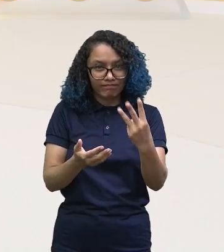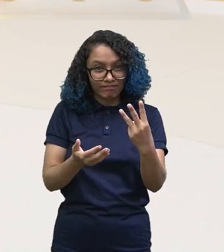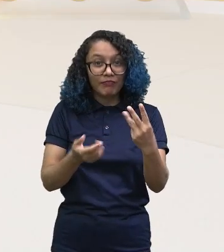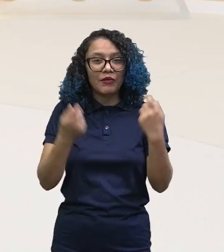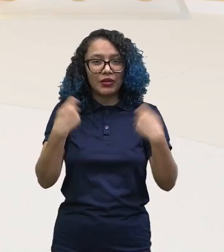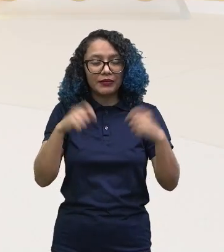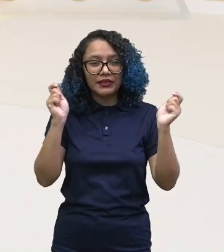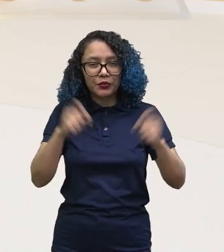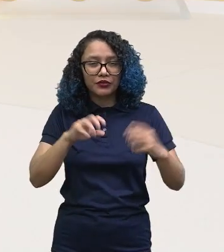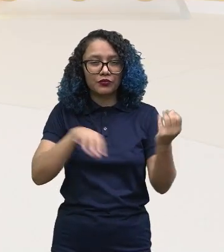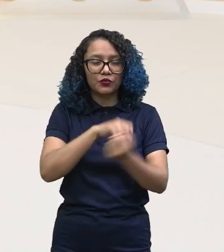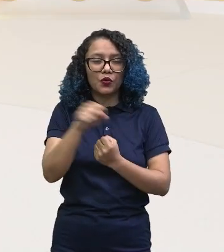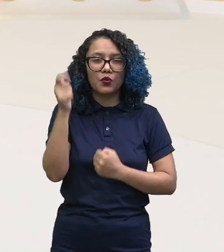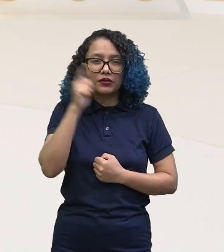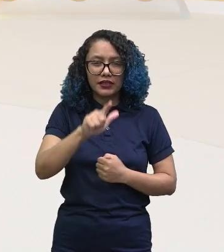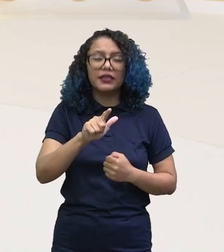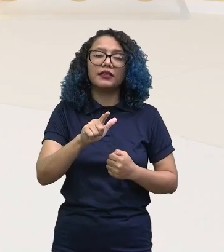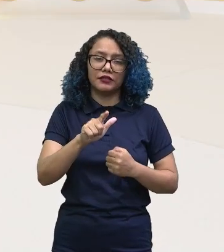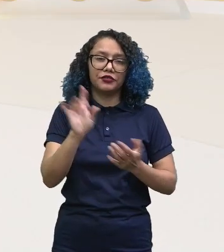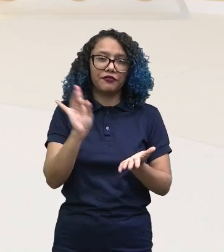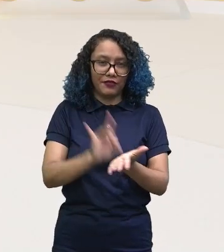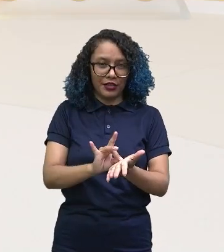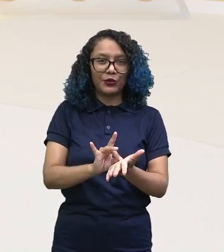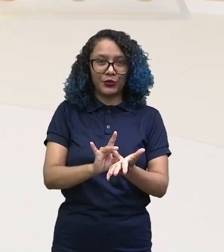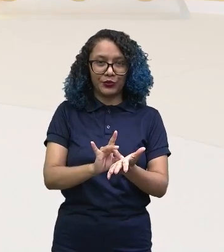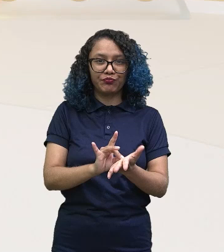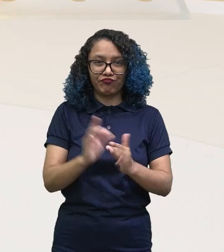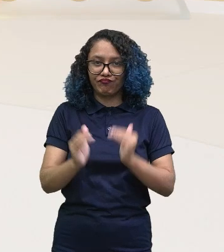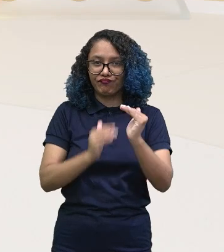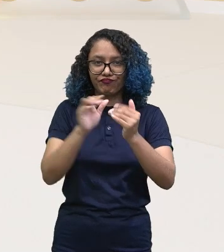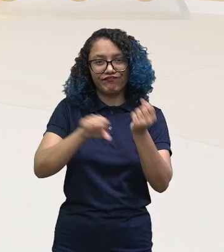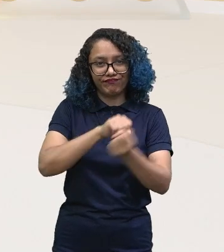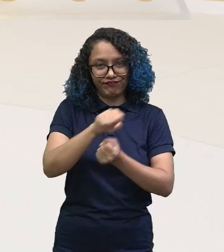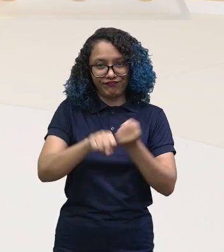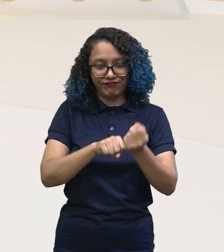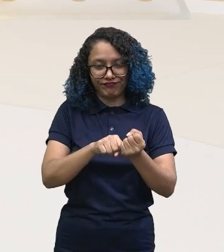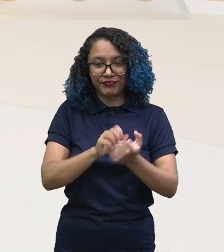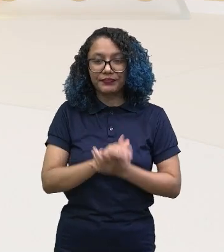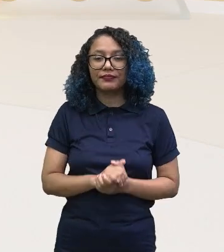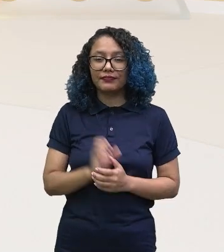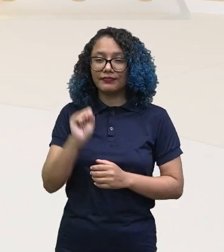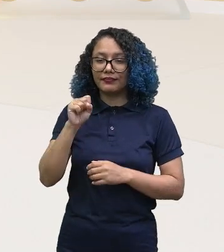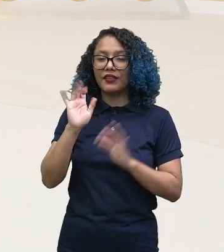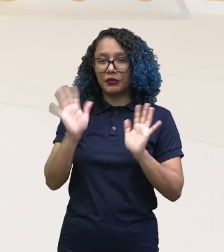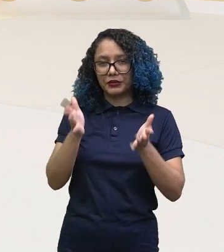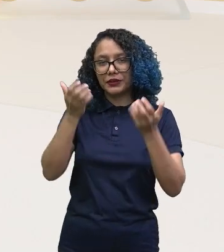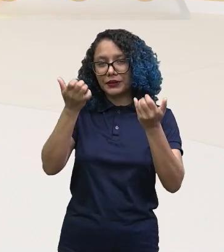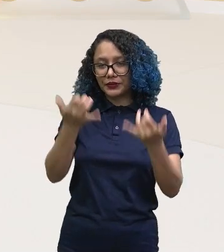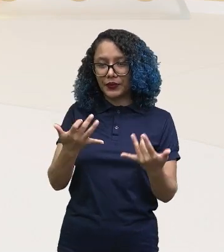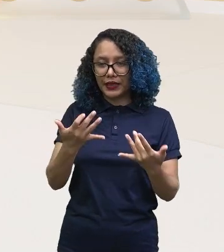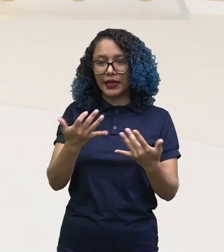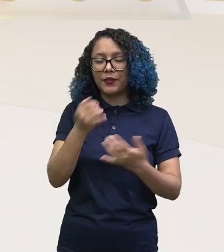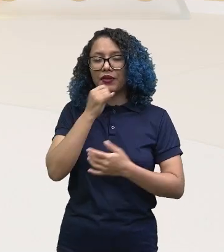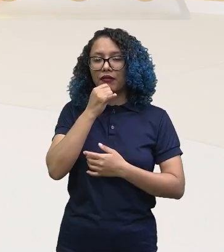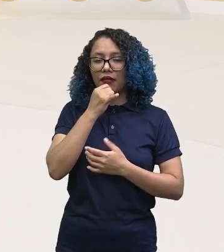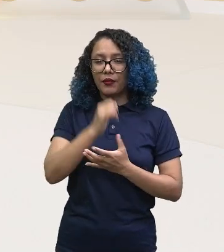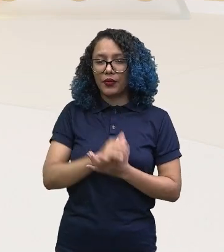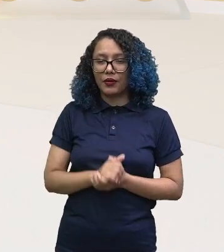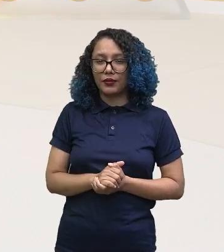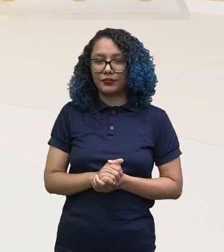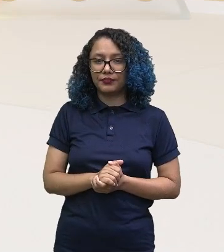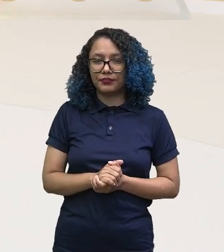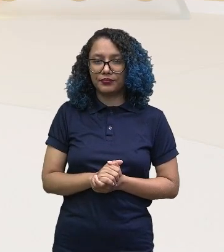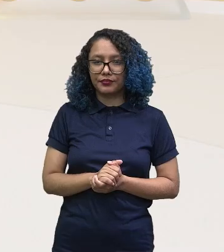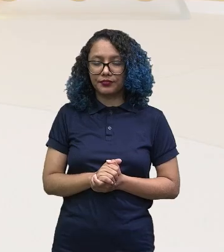gente possa conquistar o desenvolvimento sustentável. Isso mesmo, né? Que foi o que eu comentei agora há pouco, né? Não dá para a gente